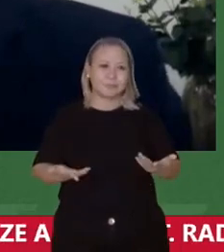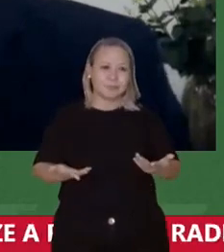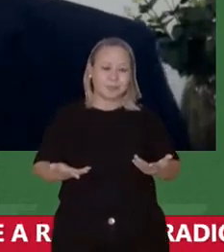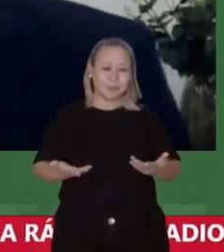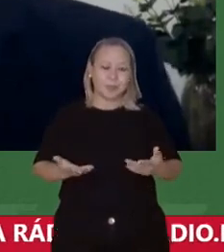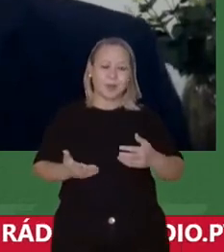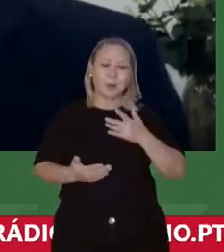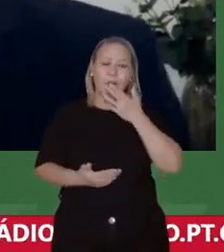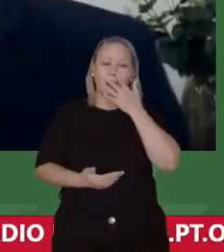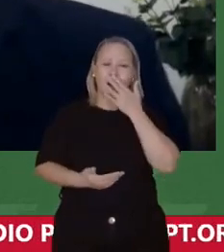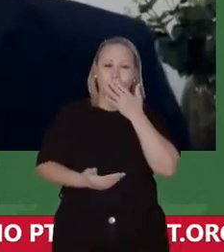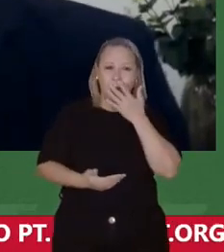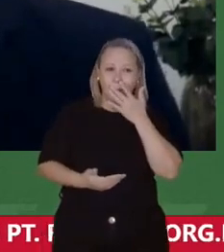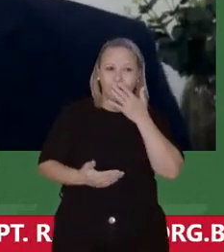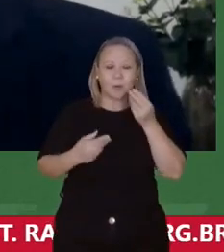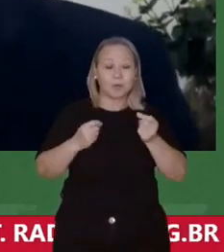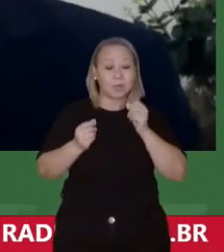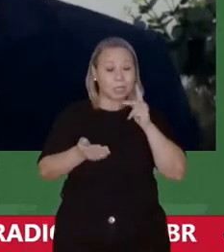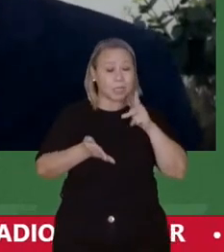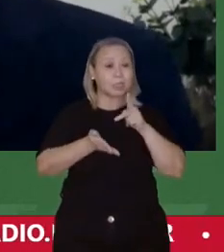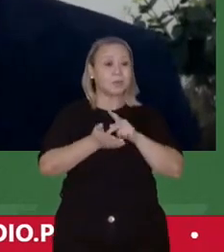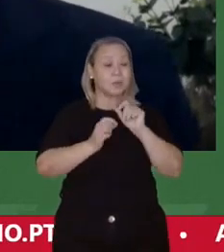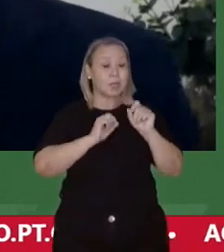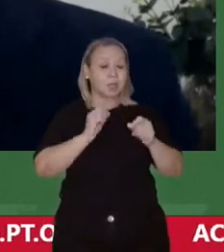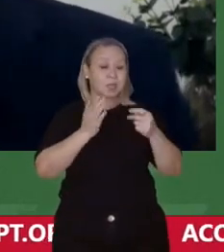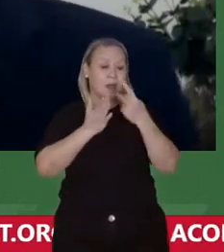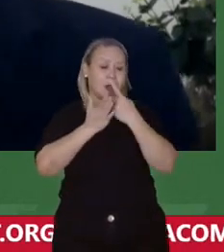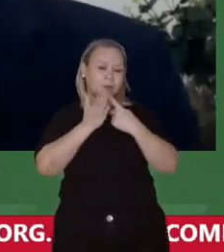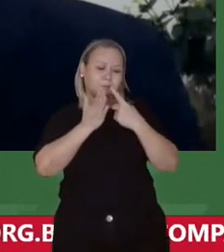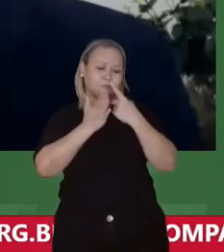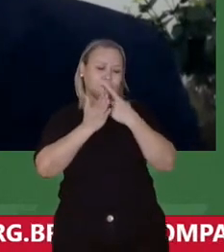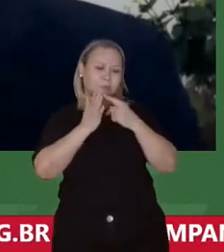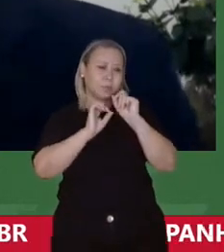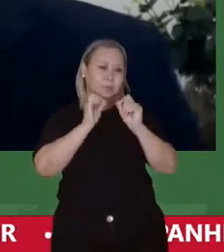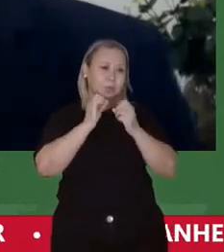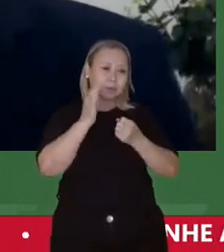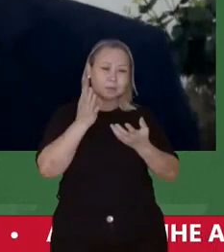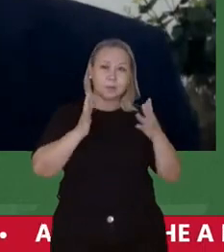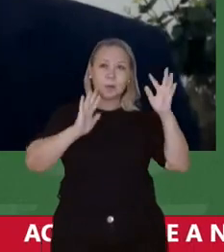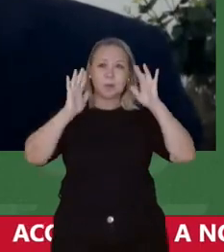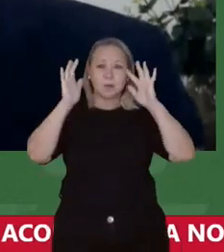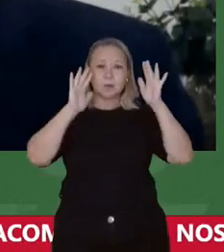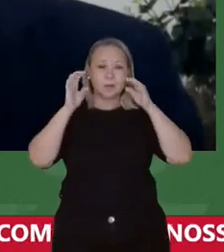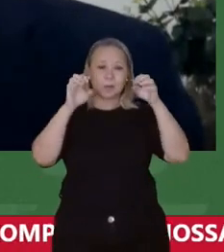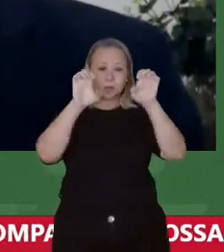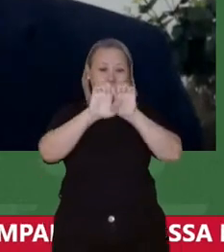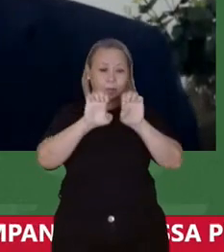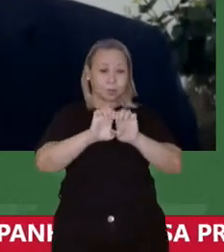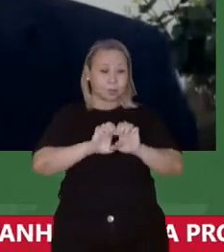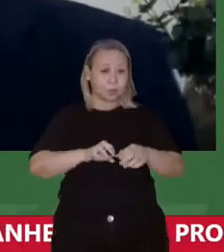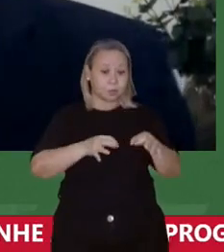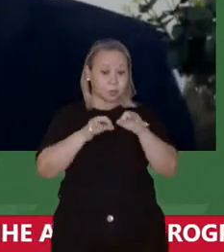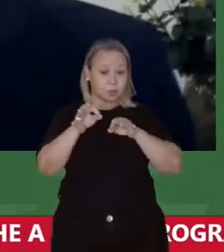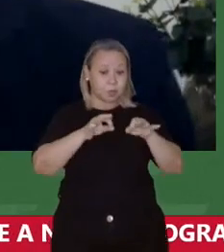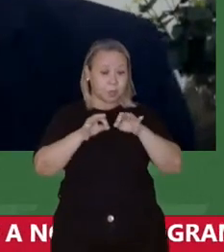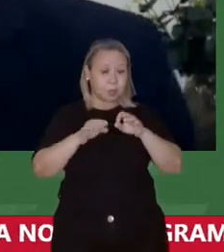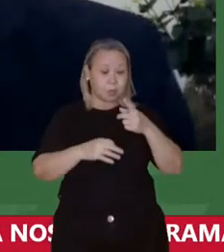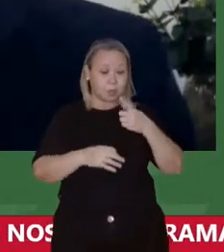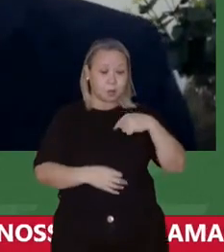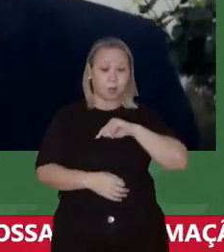mais colorido, e que, de fato, que o desenho que nós sonhamos para a estrutura organizacional do nosso